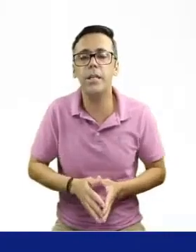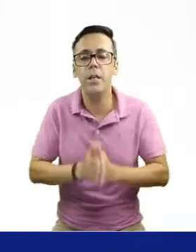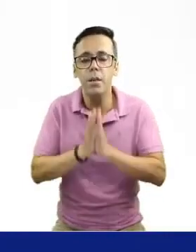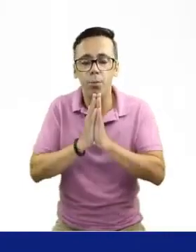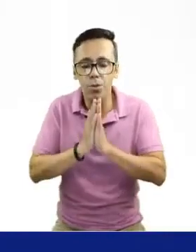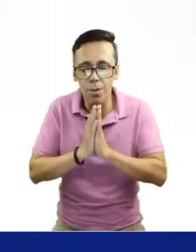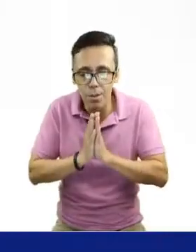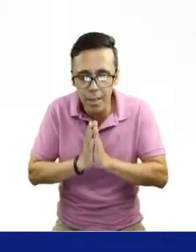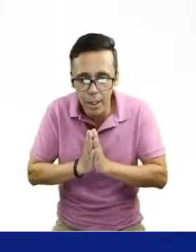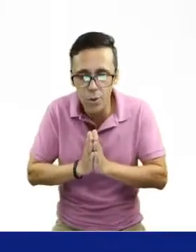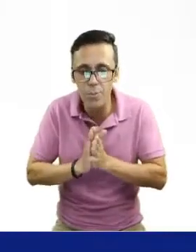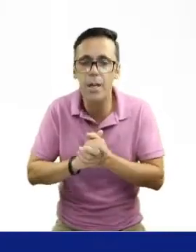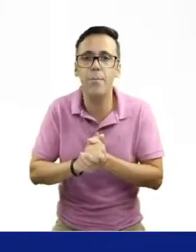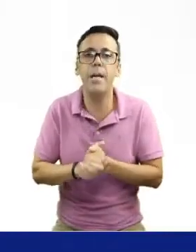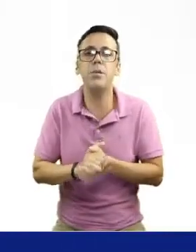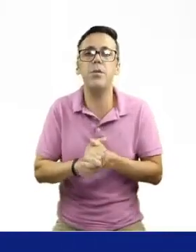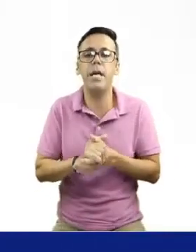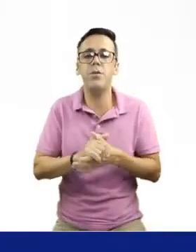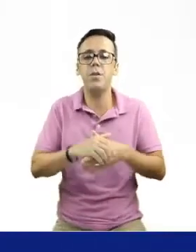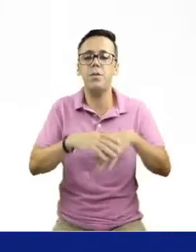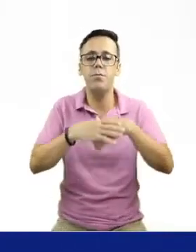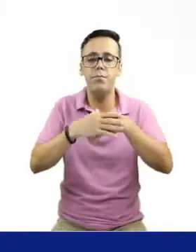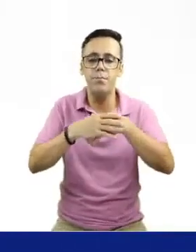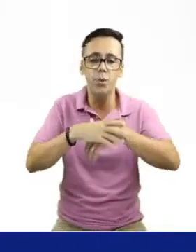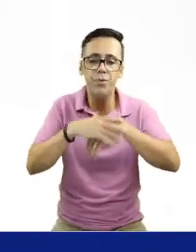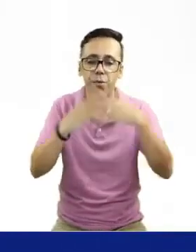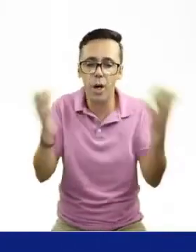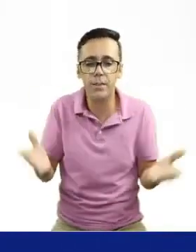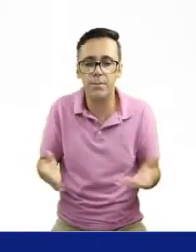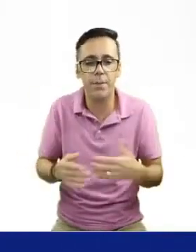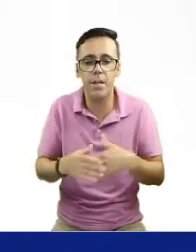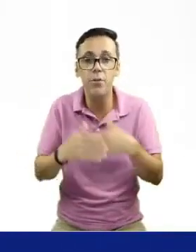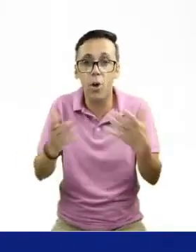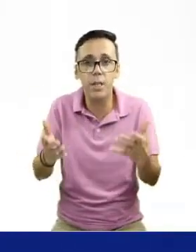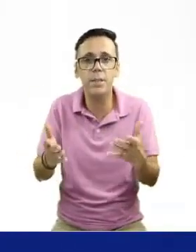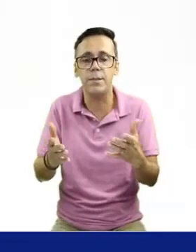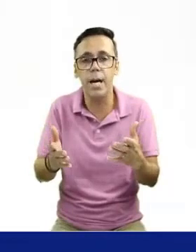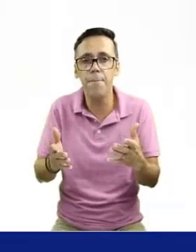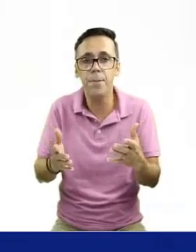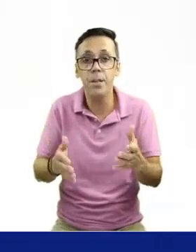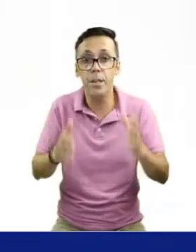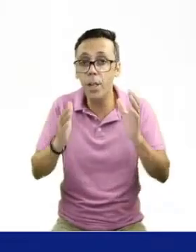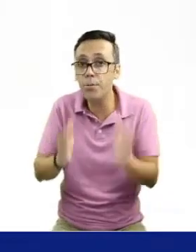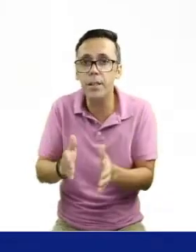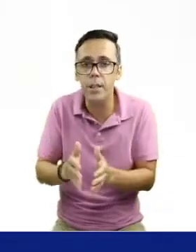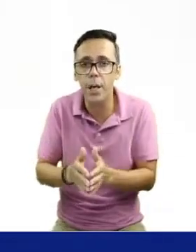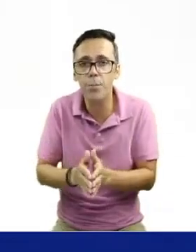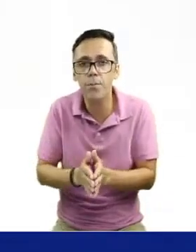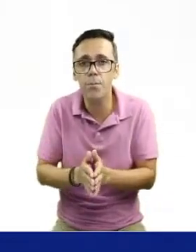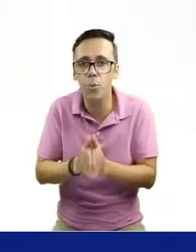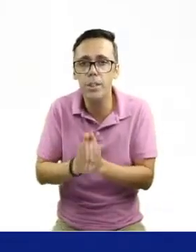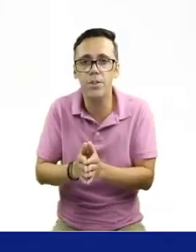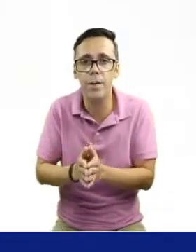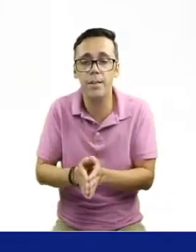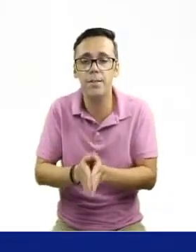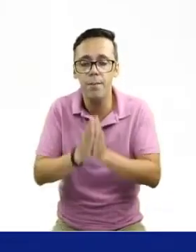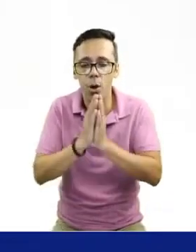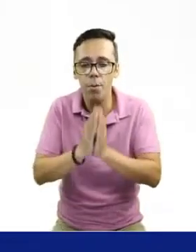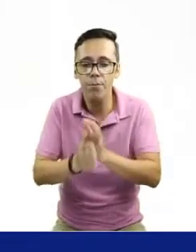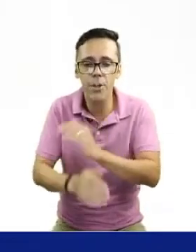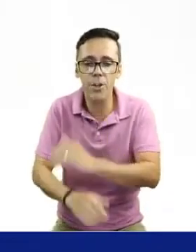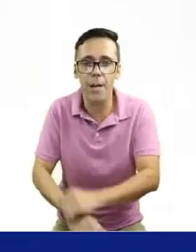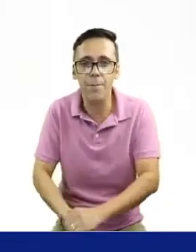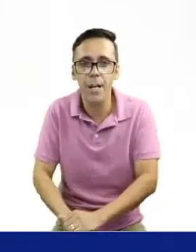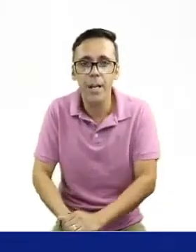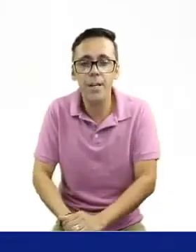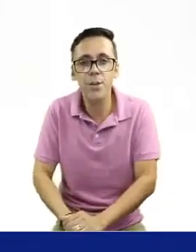loucura danada meus sinceros Parabéns mulheres são muito fortes maravilhosos tá e não tem tempo muitas vezes